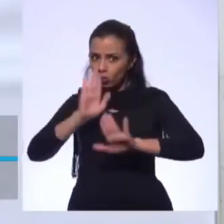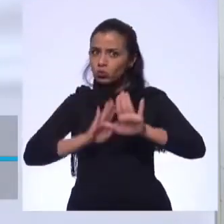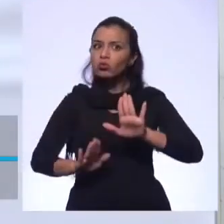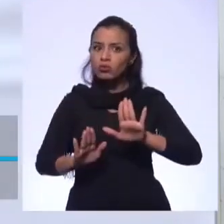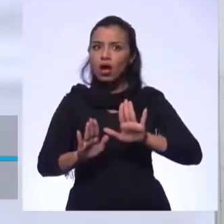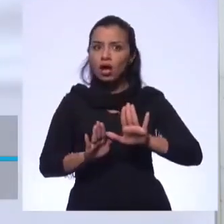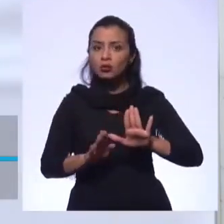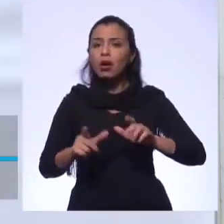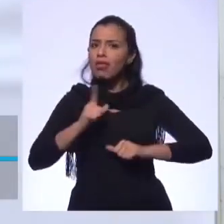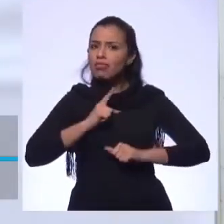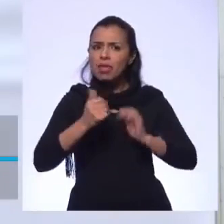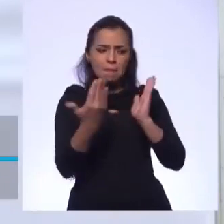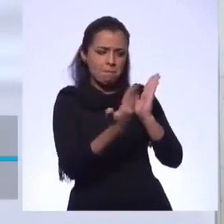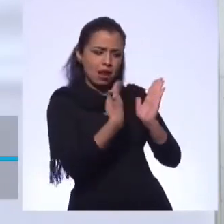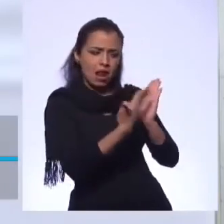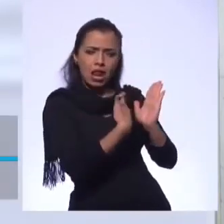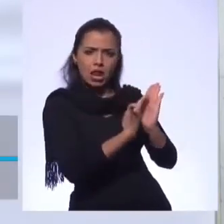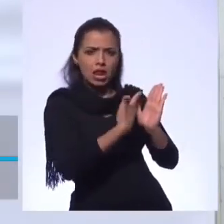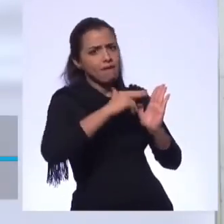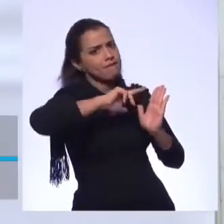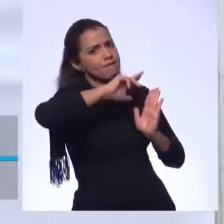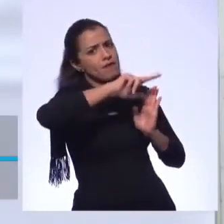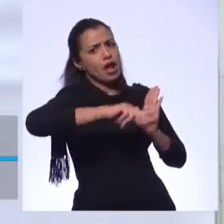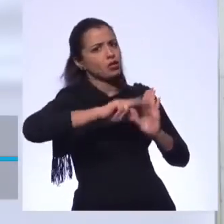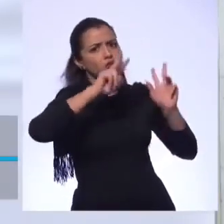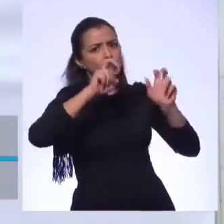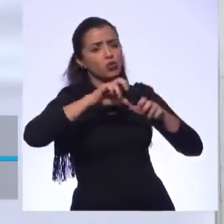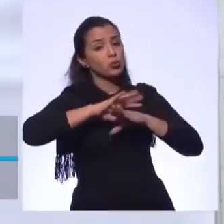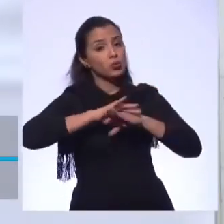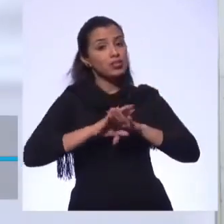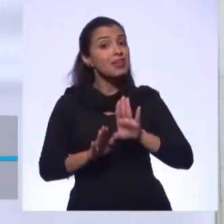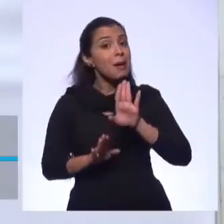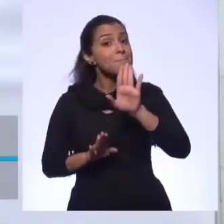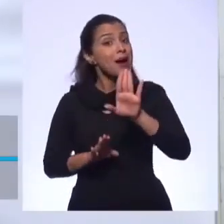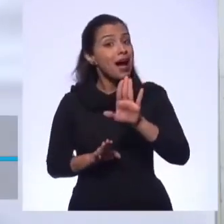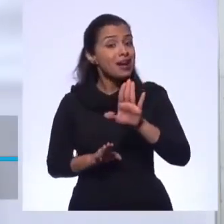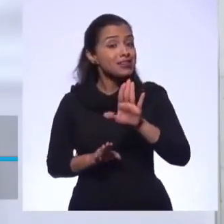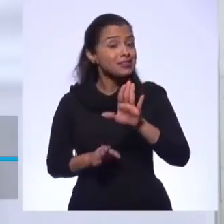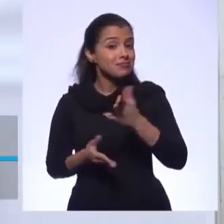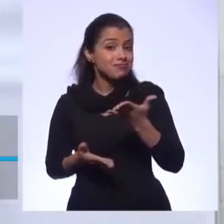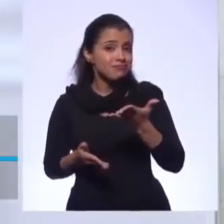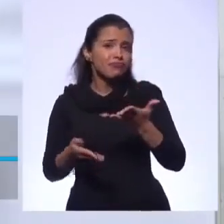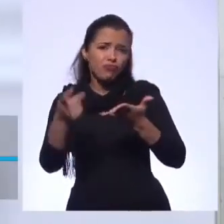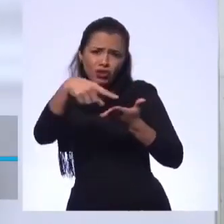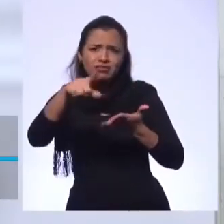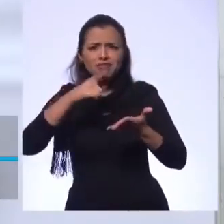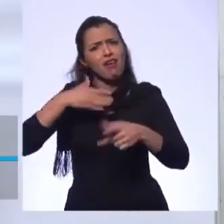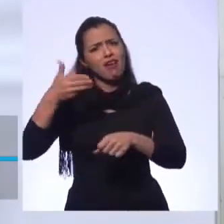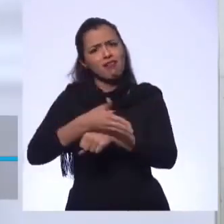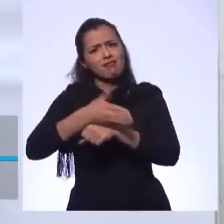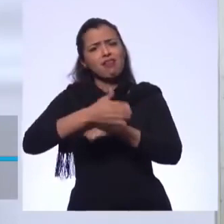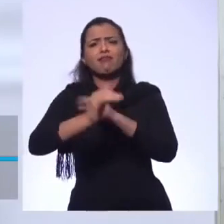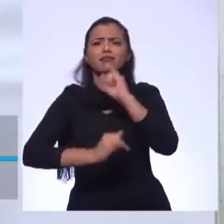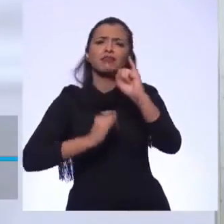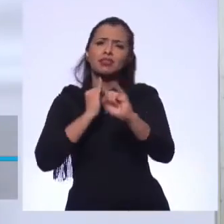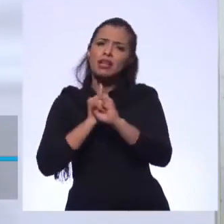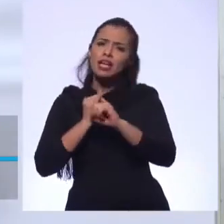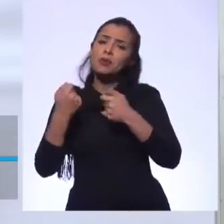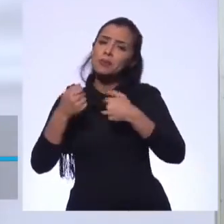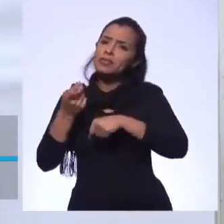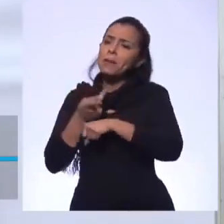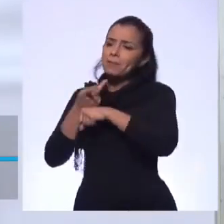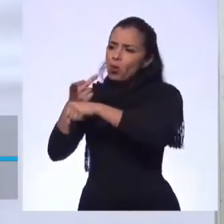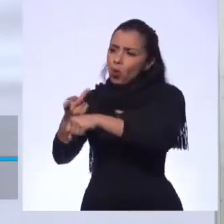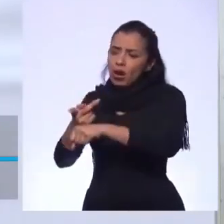teria aqui muita coisa para falar sobre essas doenças, mas que vocês hoje têm a internet, é lógico que vocês devem procurar